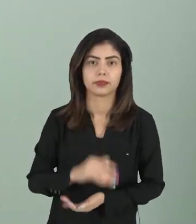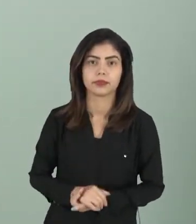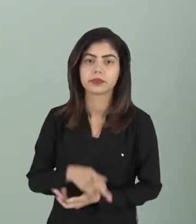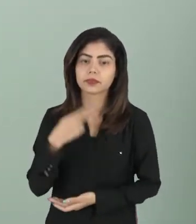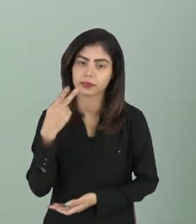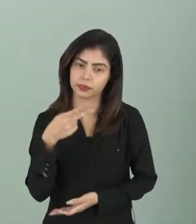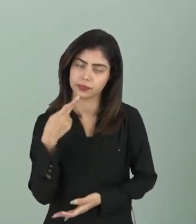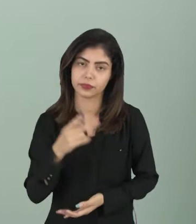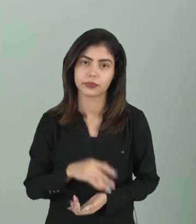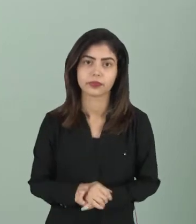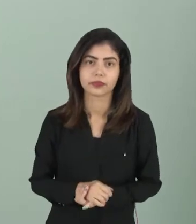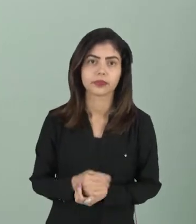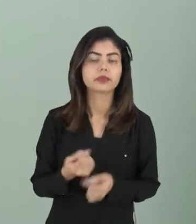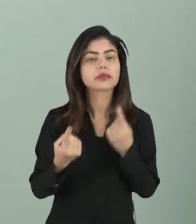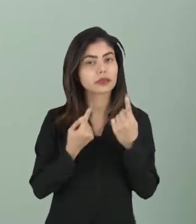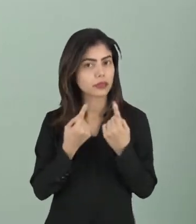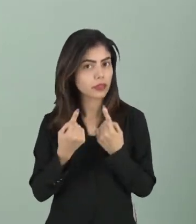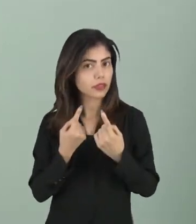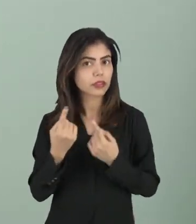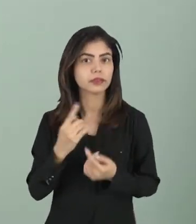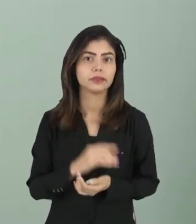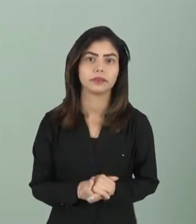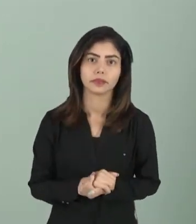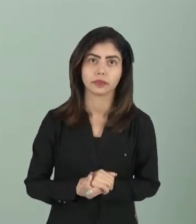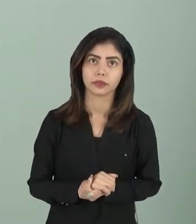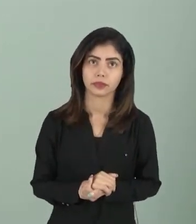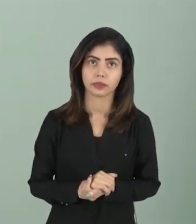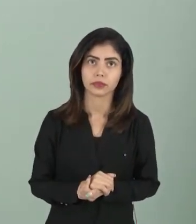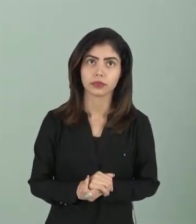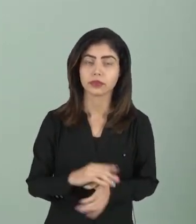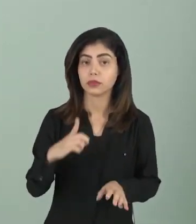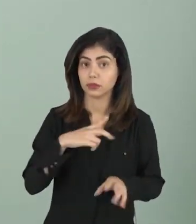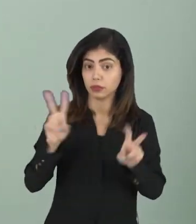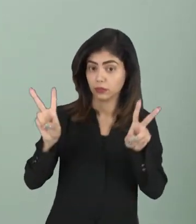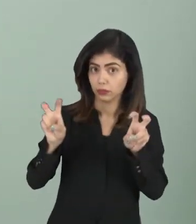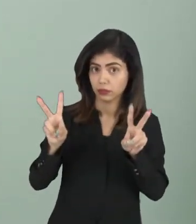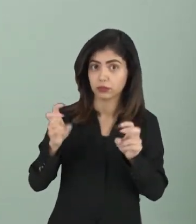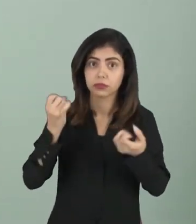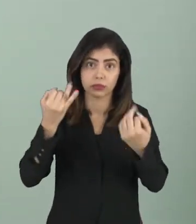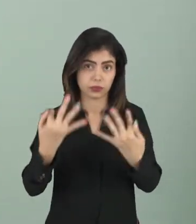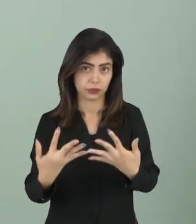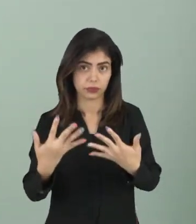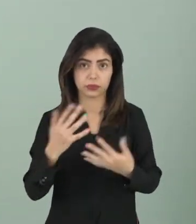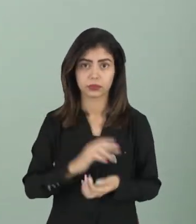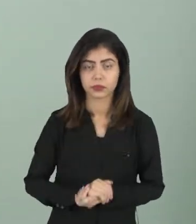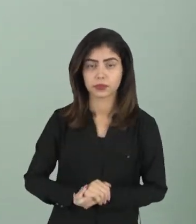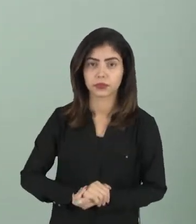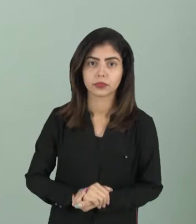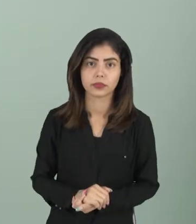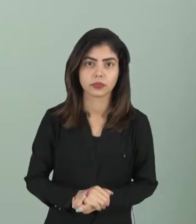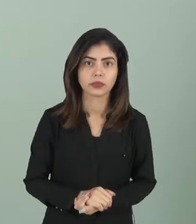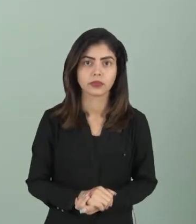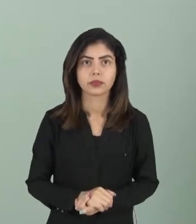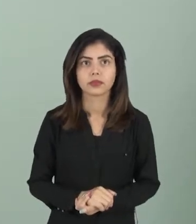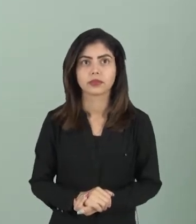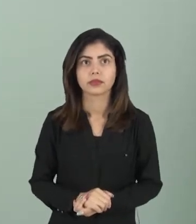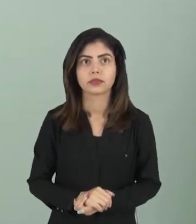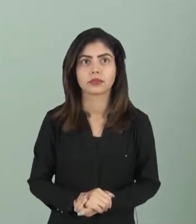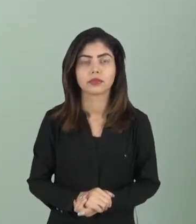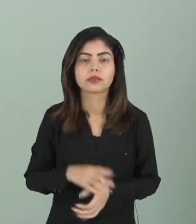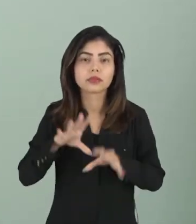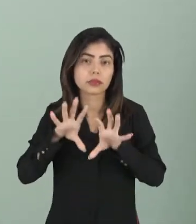está falando, que está discursando, né, domina o tema que está sendo tratado. Né?